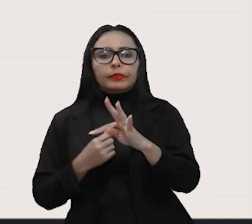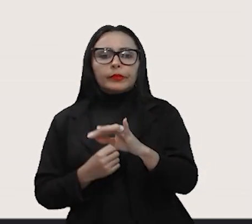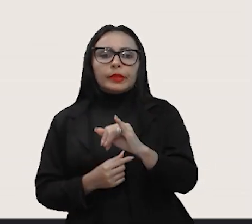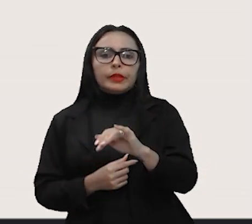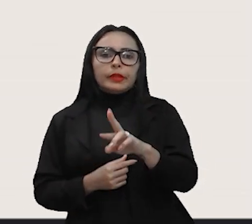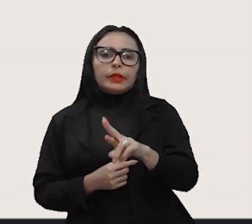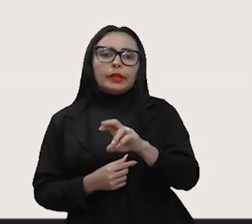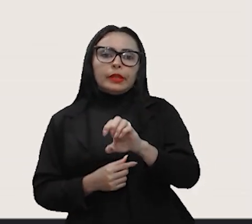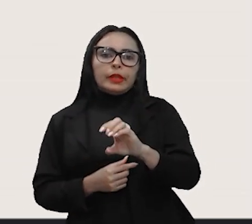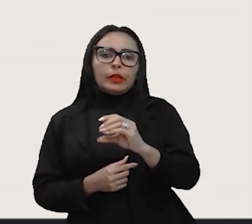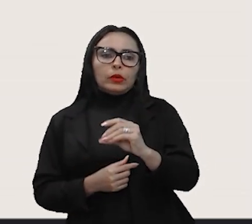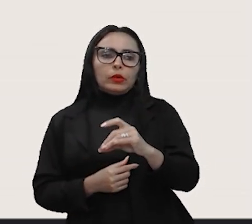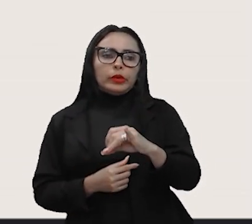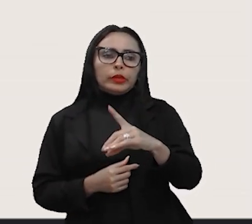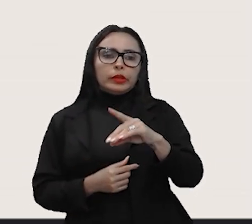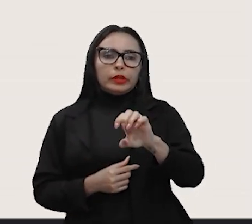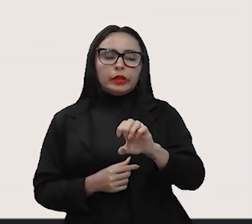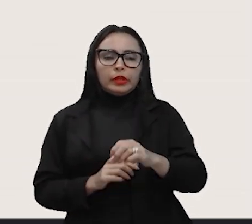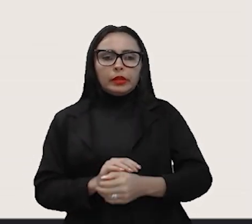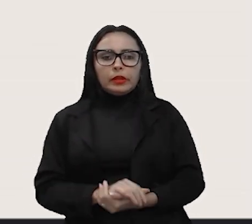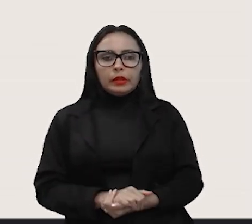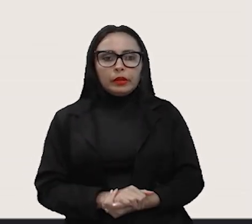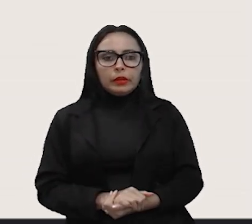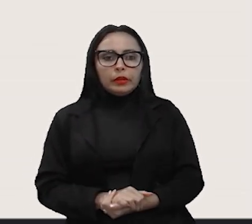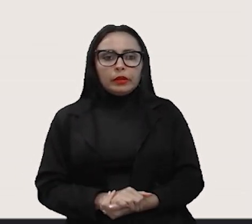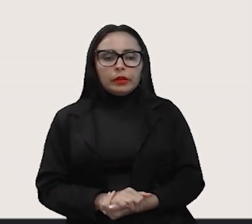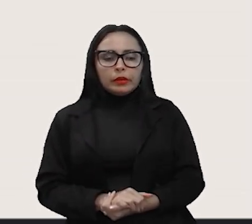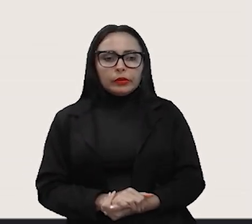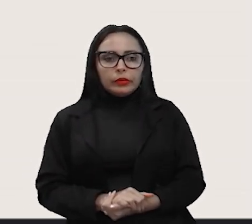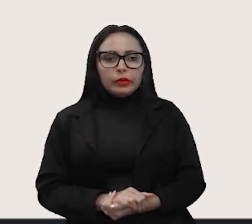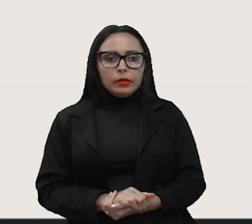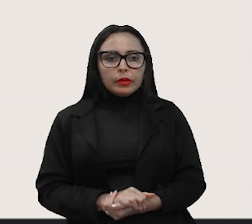e eu tenho a paratireoide.